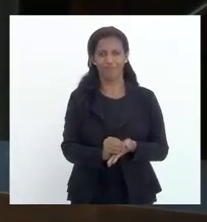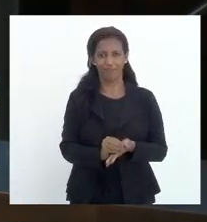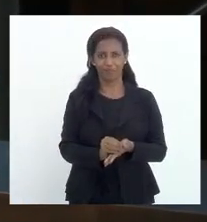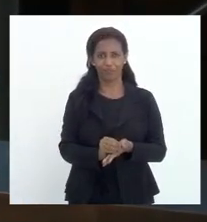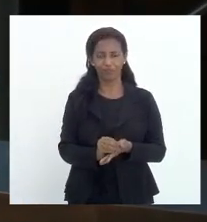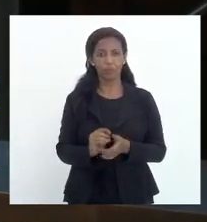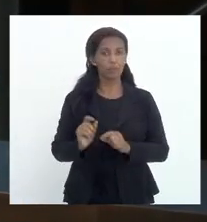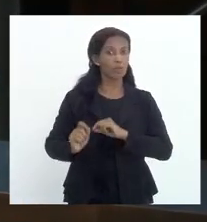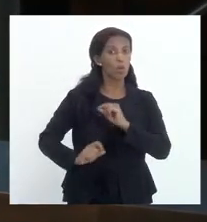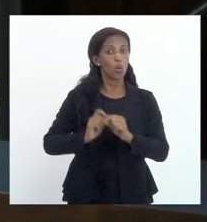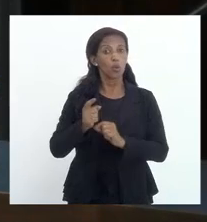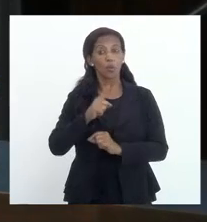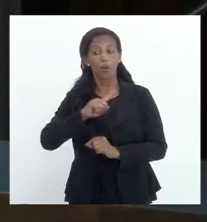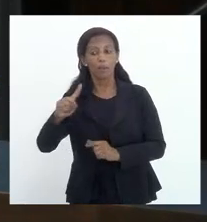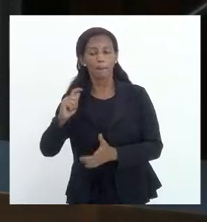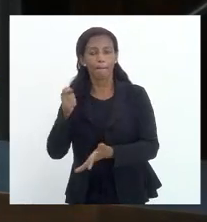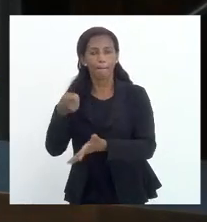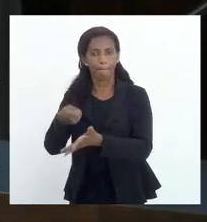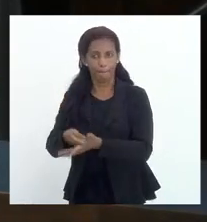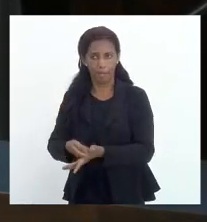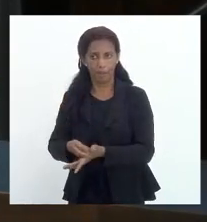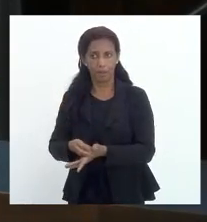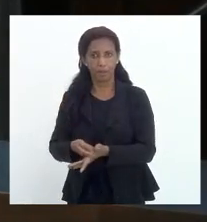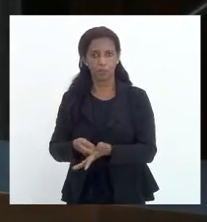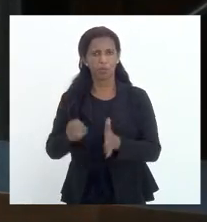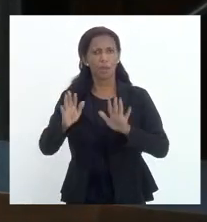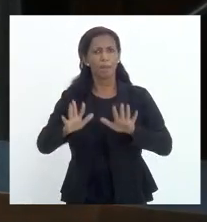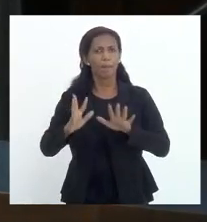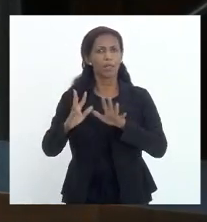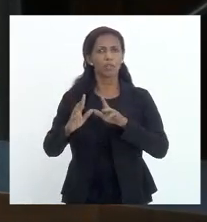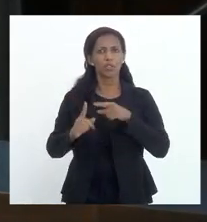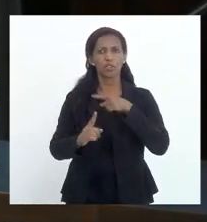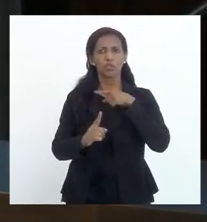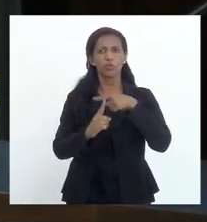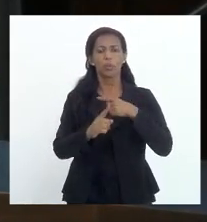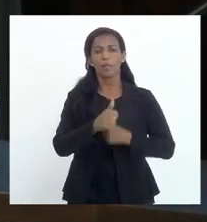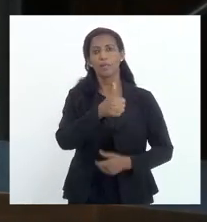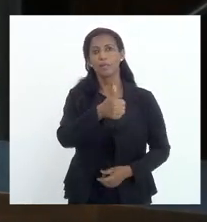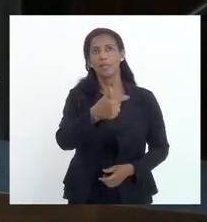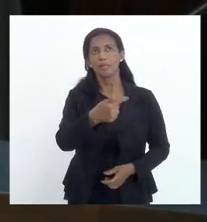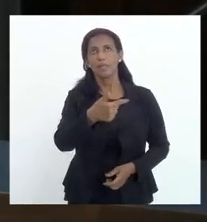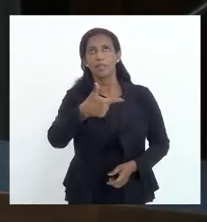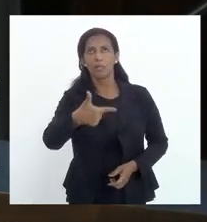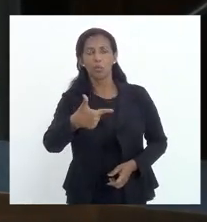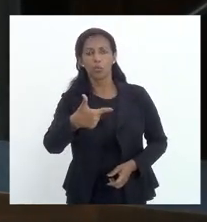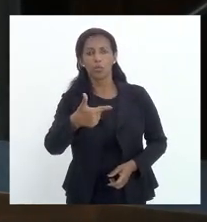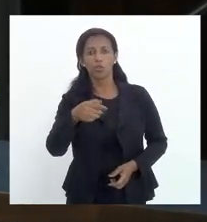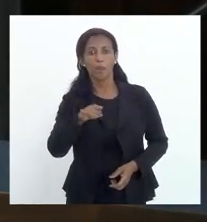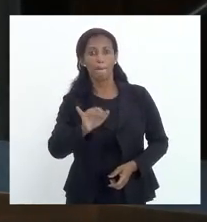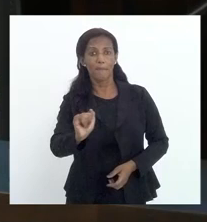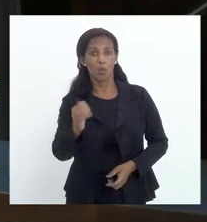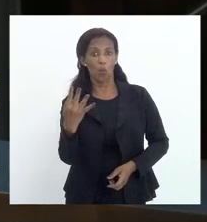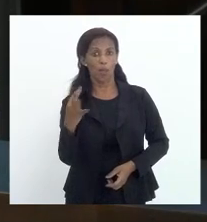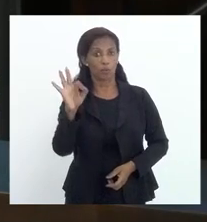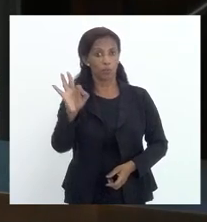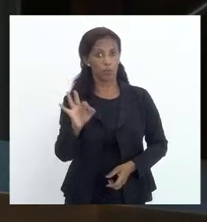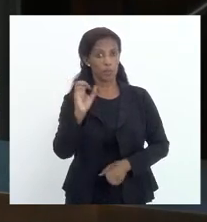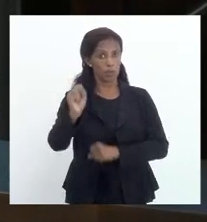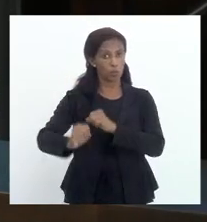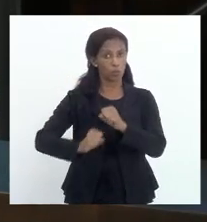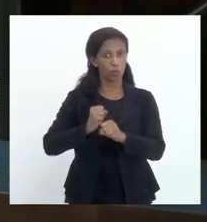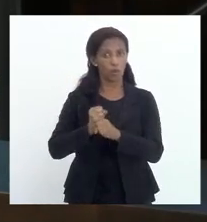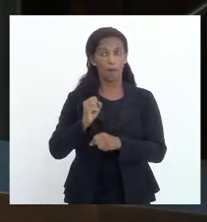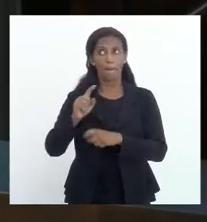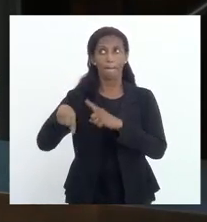que nós não pagamos, basta a gente fazer uma conta, 172 bi, 4% ao ano, mais